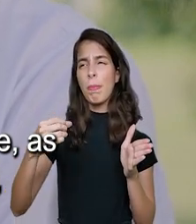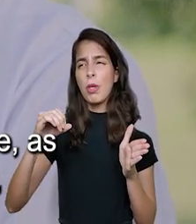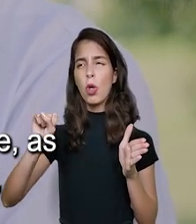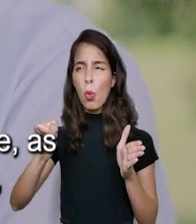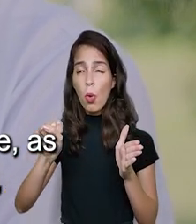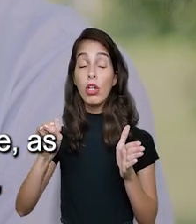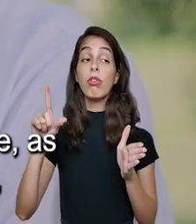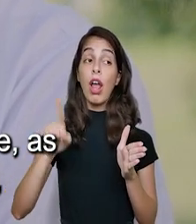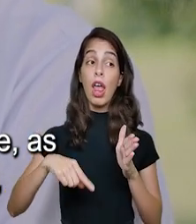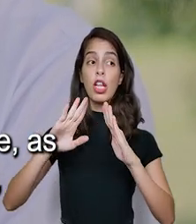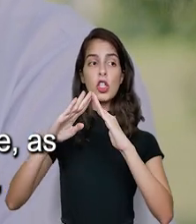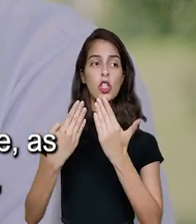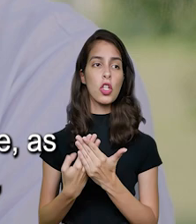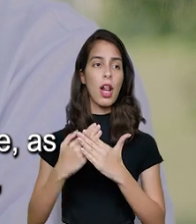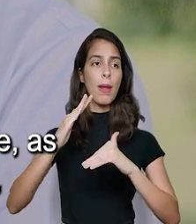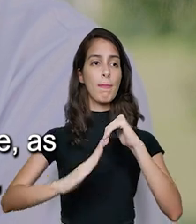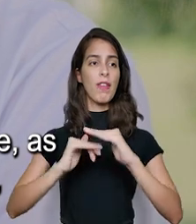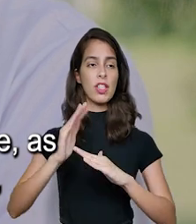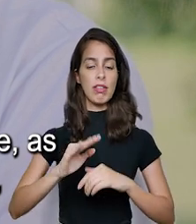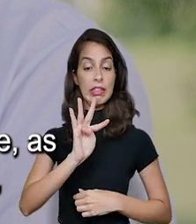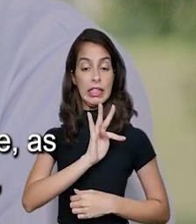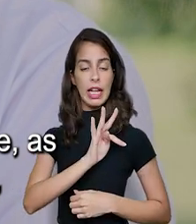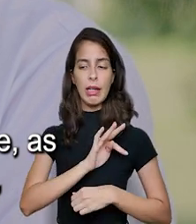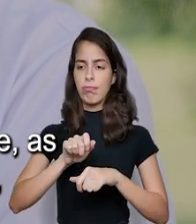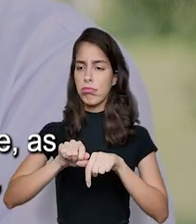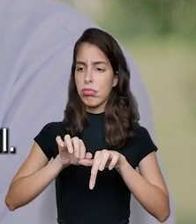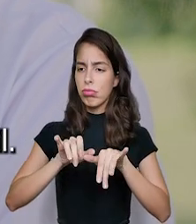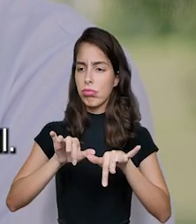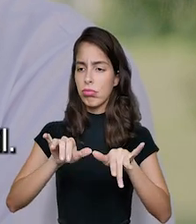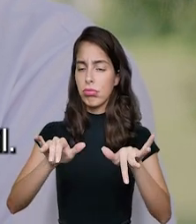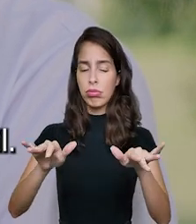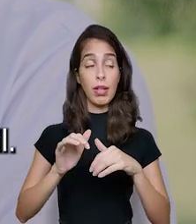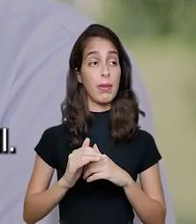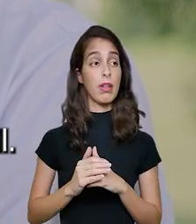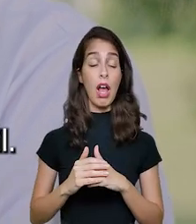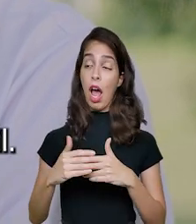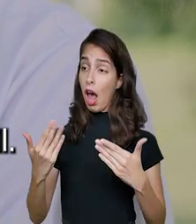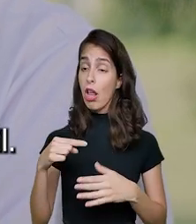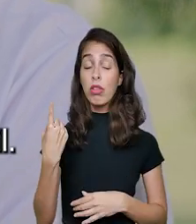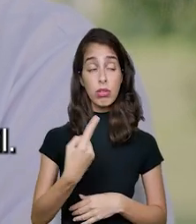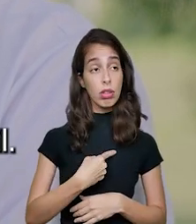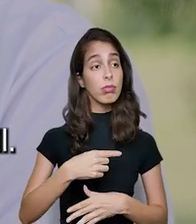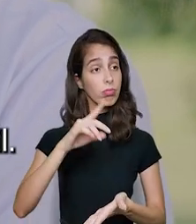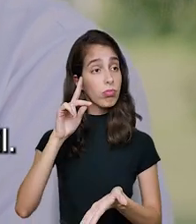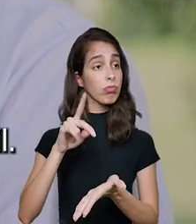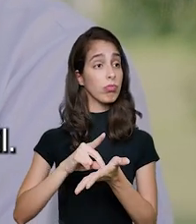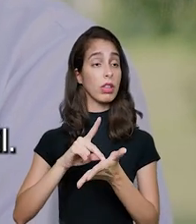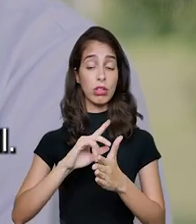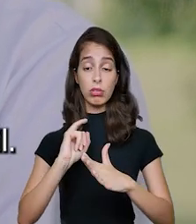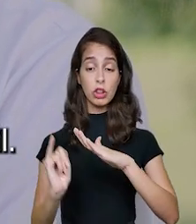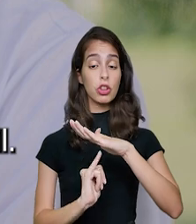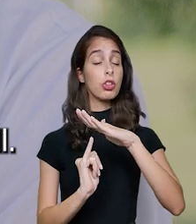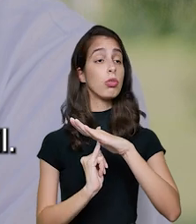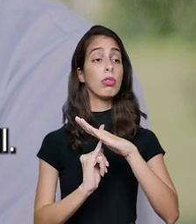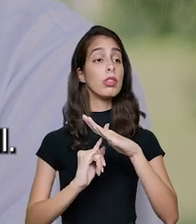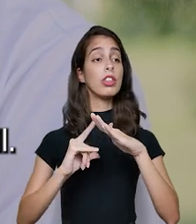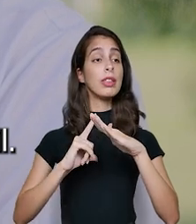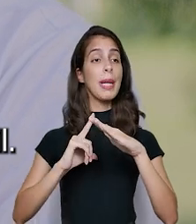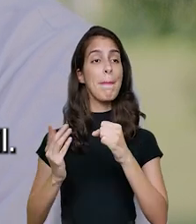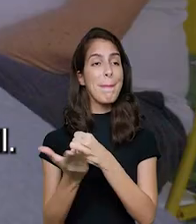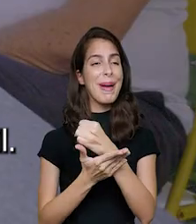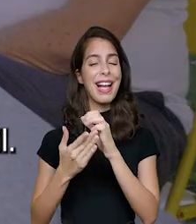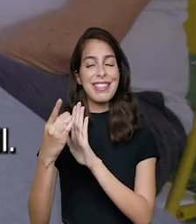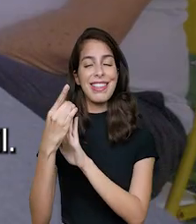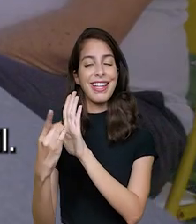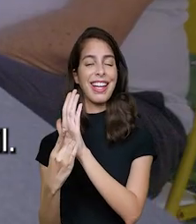instituição que as agrotec também que nós tínhamos uma relação né da nossa institucionalidade via decreto